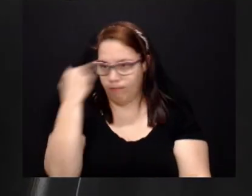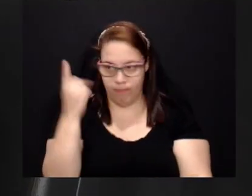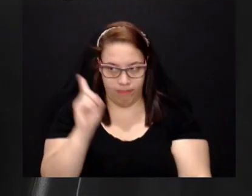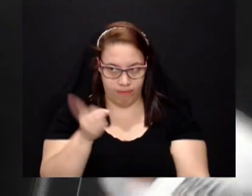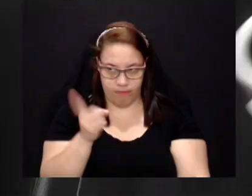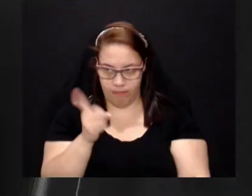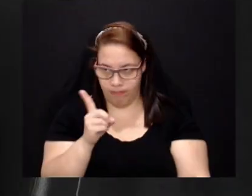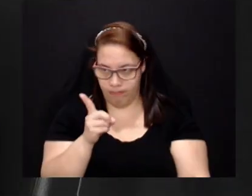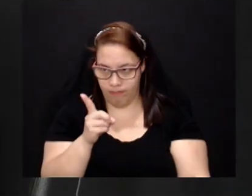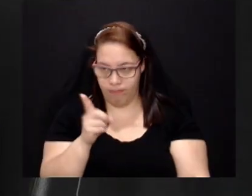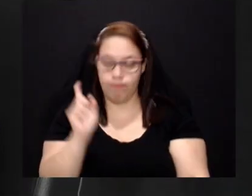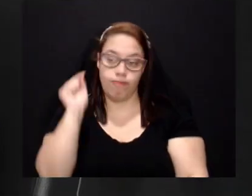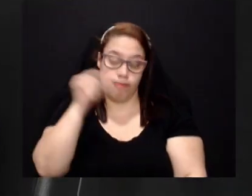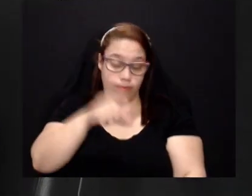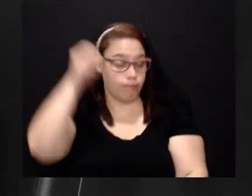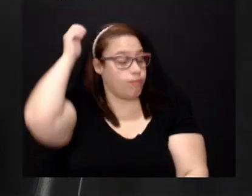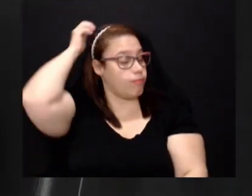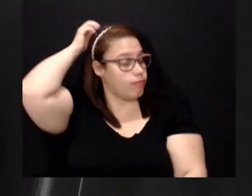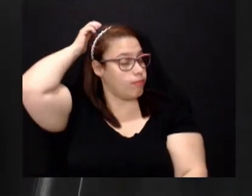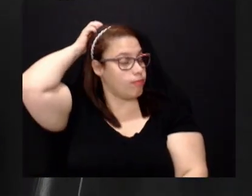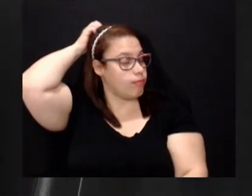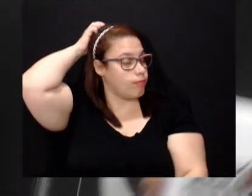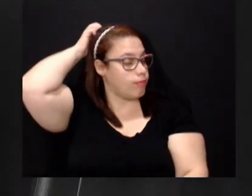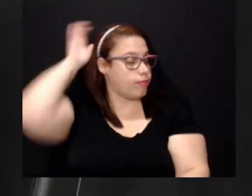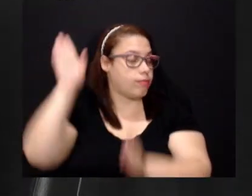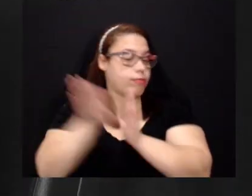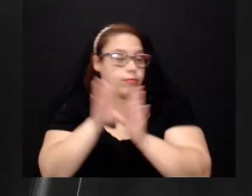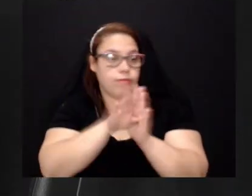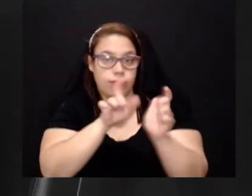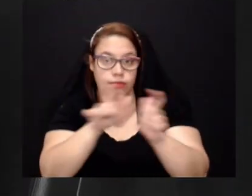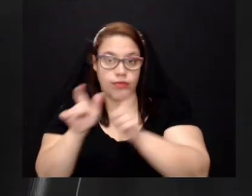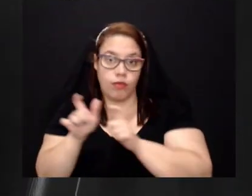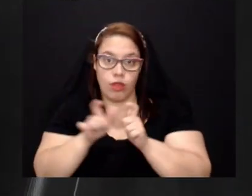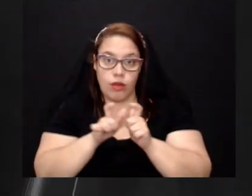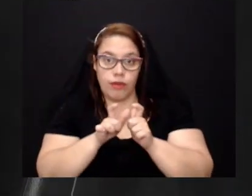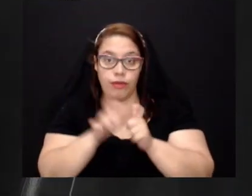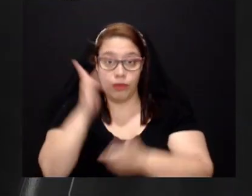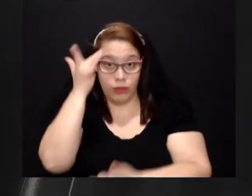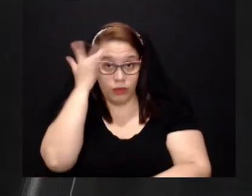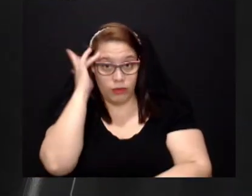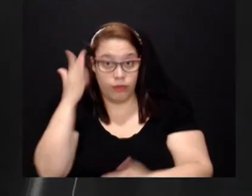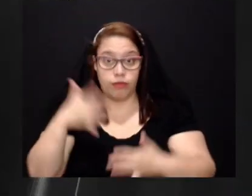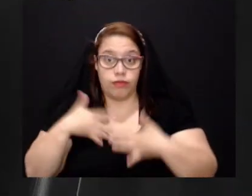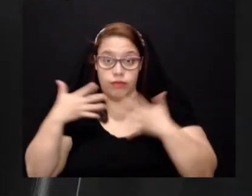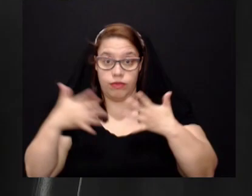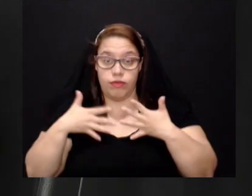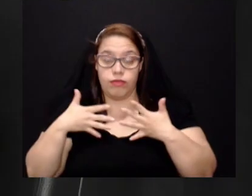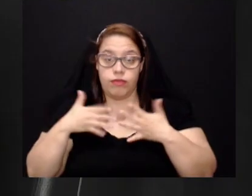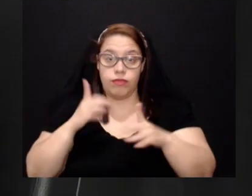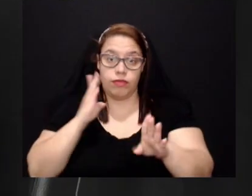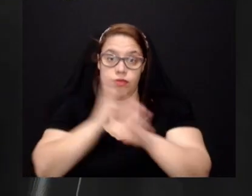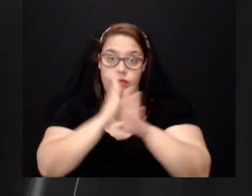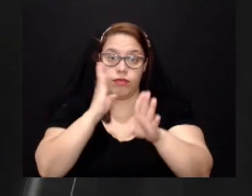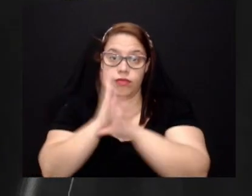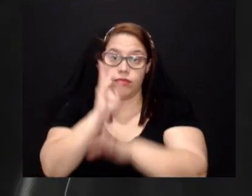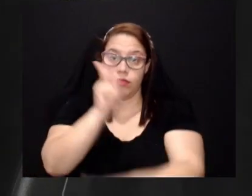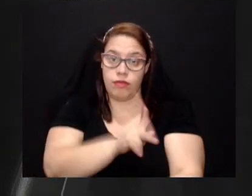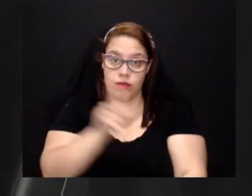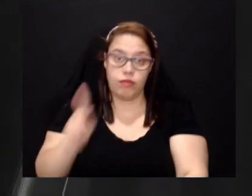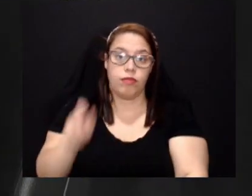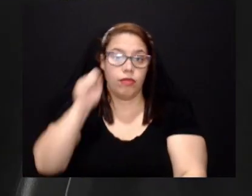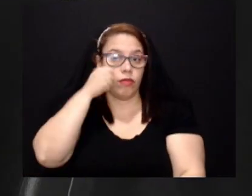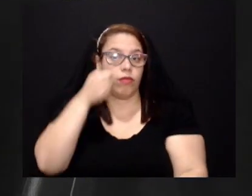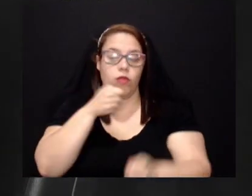aí para que a gente entre nesses espaços. Eu acho que é uma alegria enorme você encontrar uma professora preta, uma jornalista